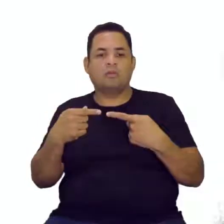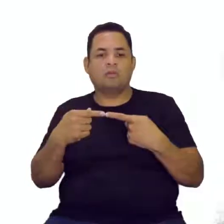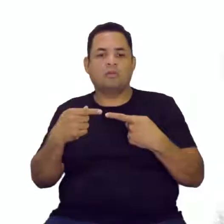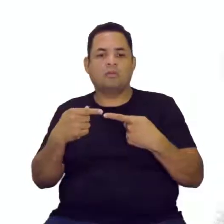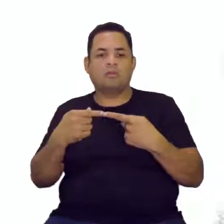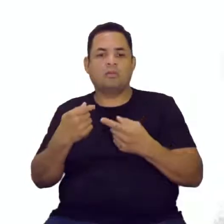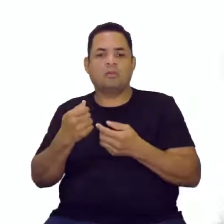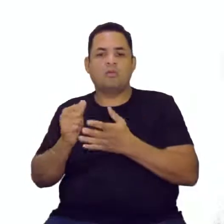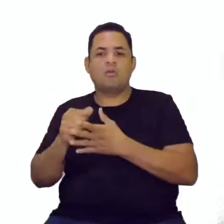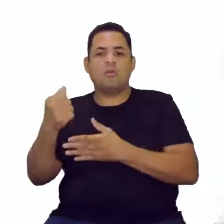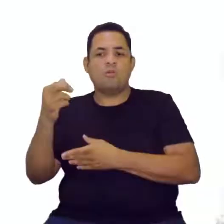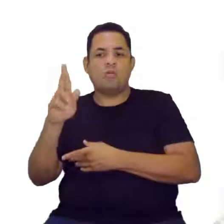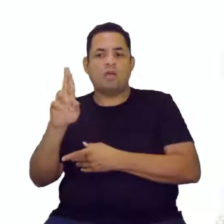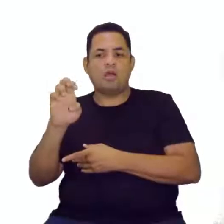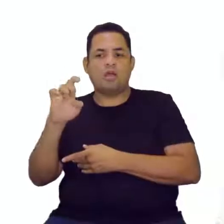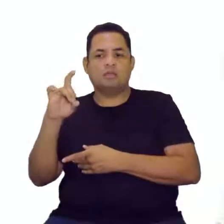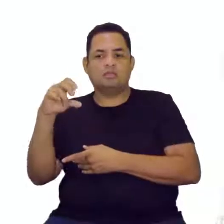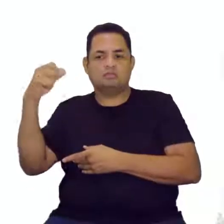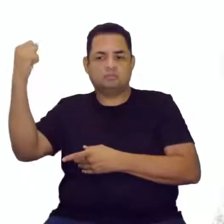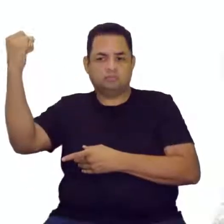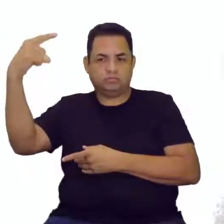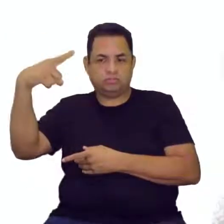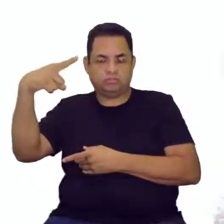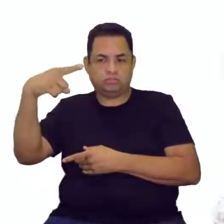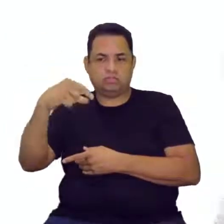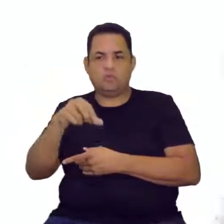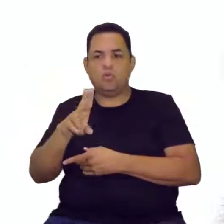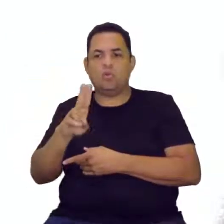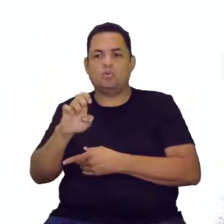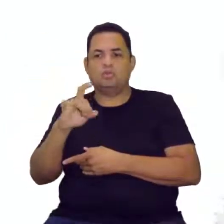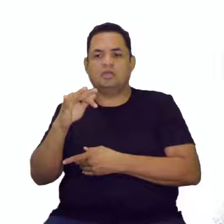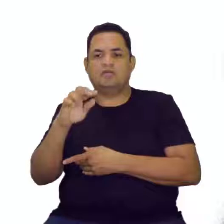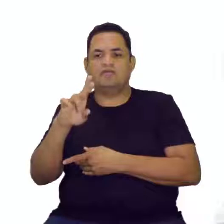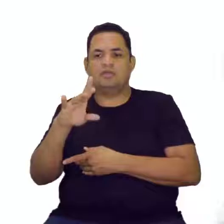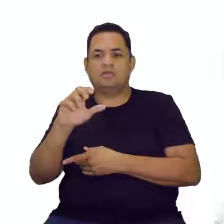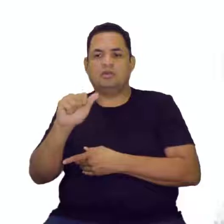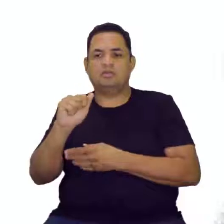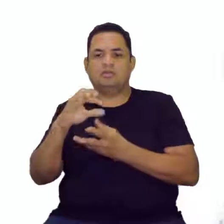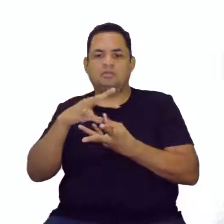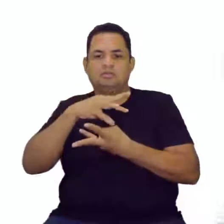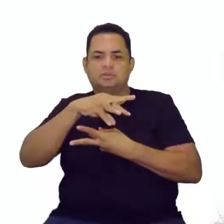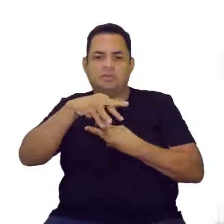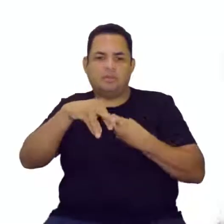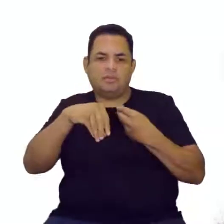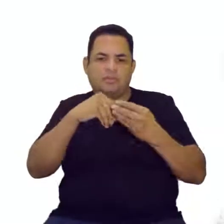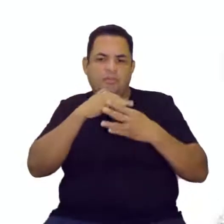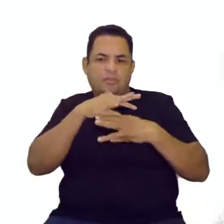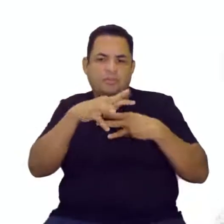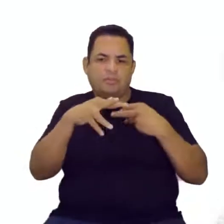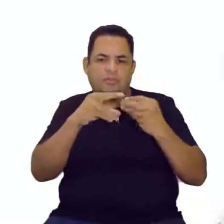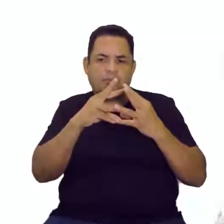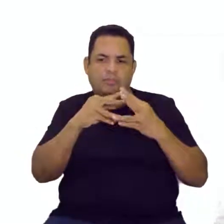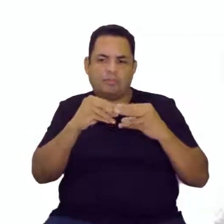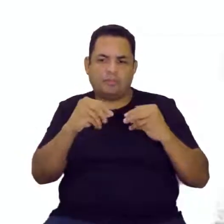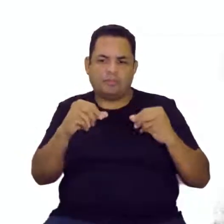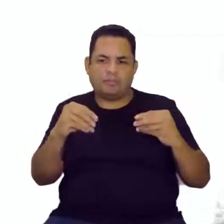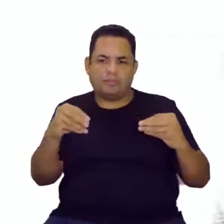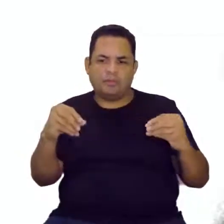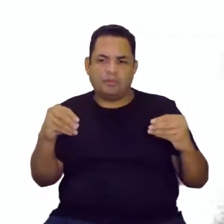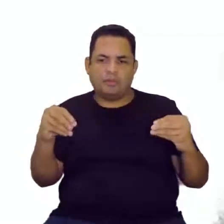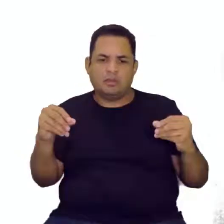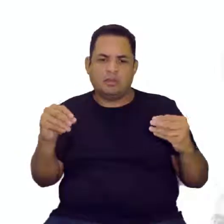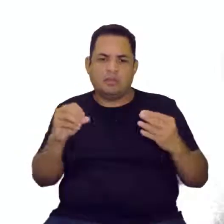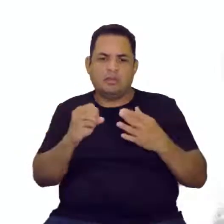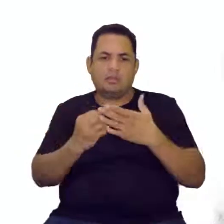os raios ultravioletas, ele se decompõe. Quando ele se degrada ali,